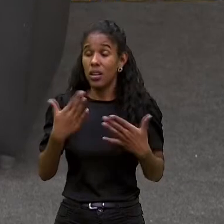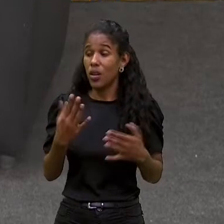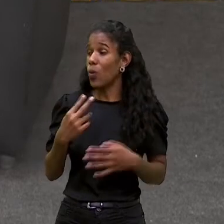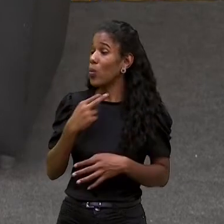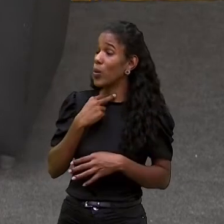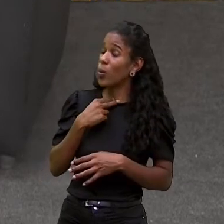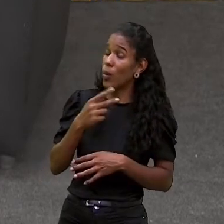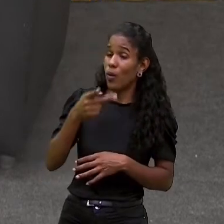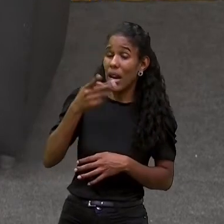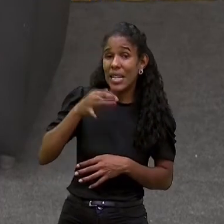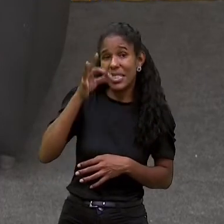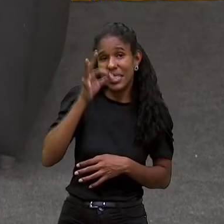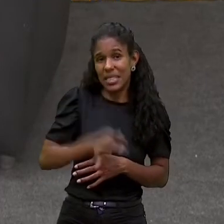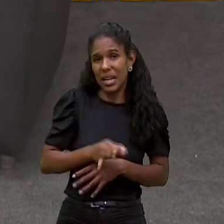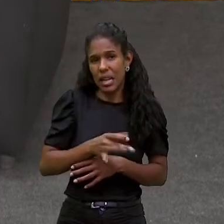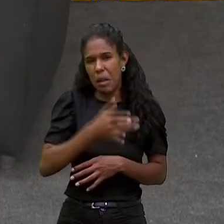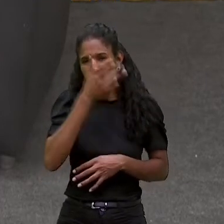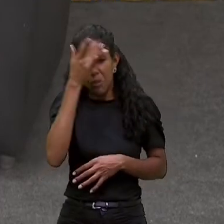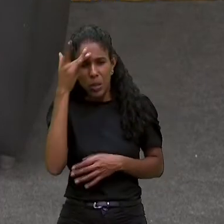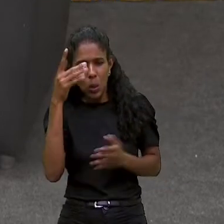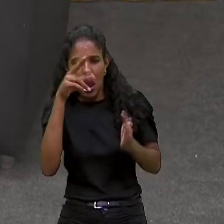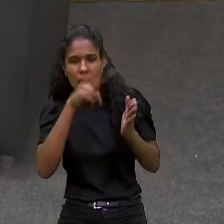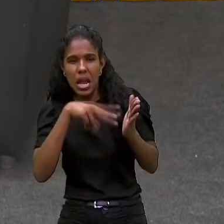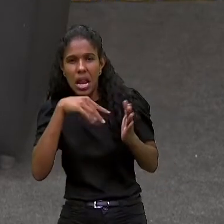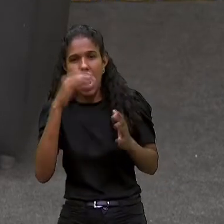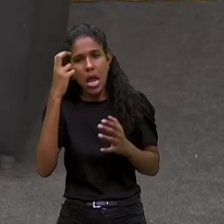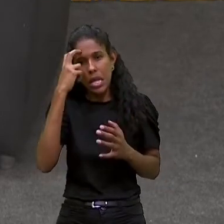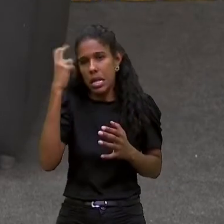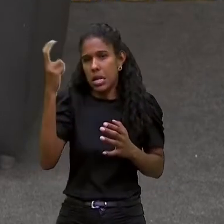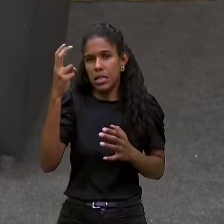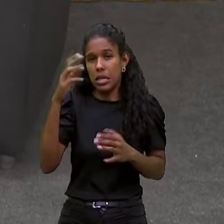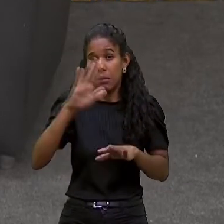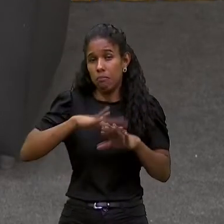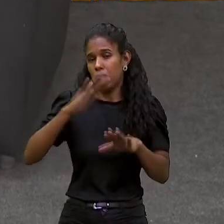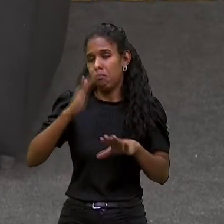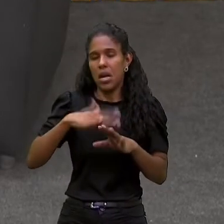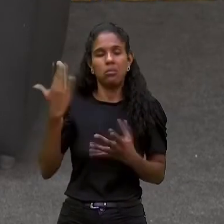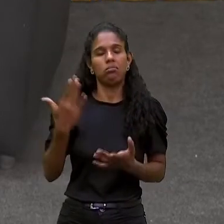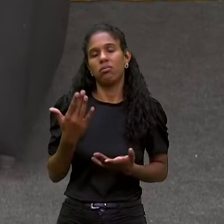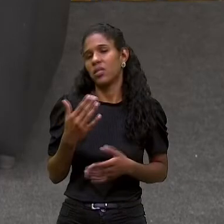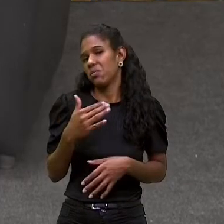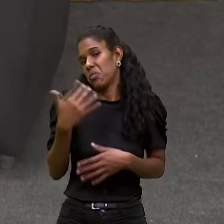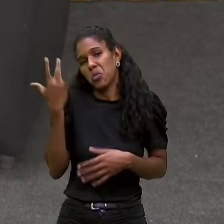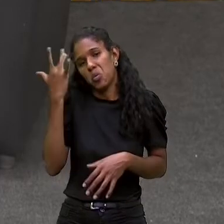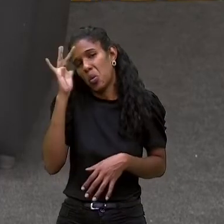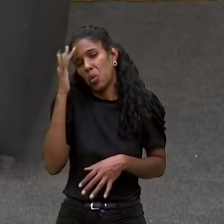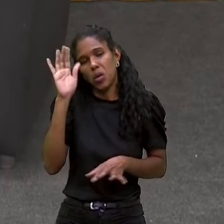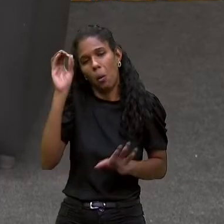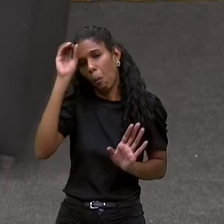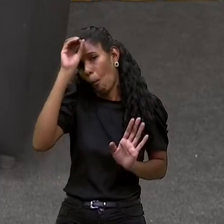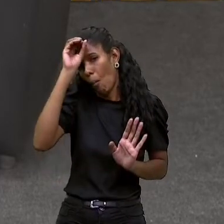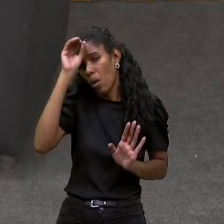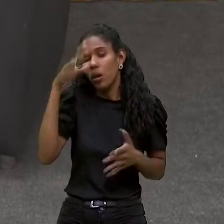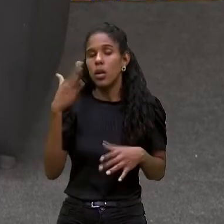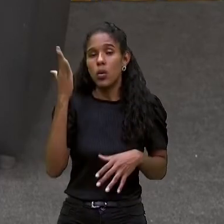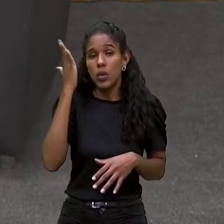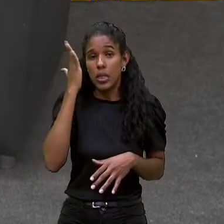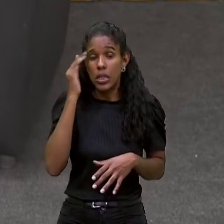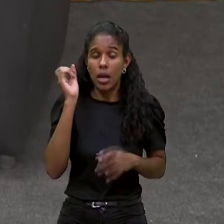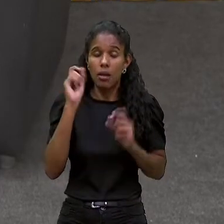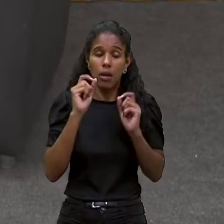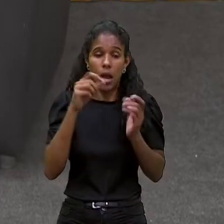inteligente, né? A leitura melhora, sim, a